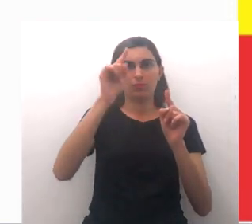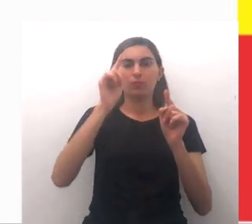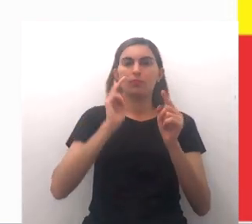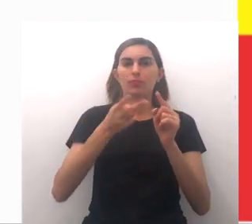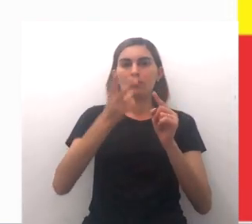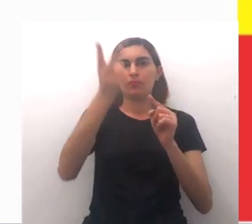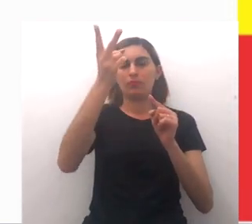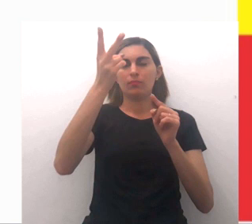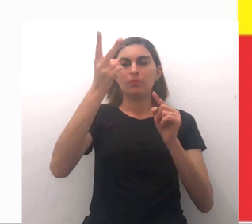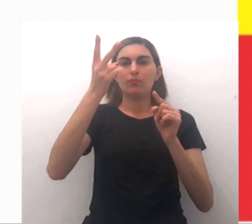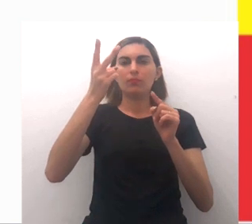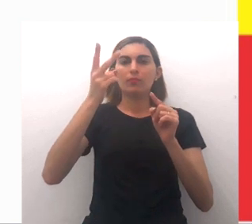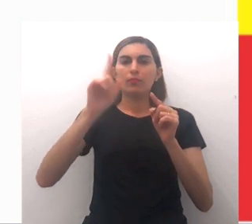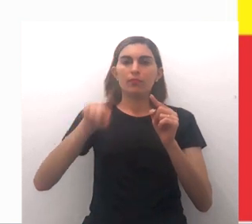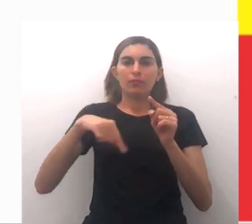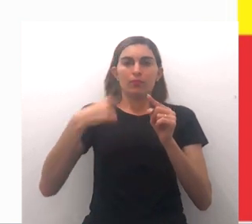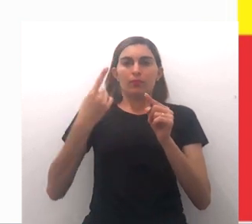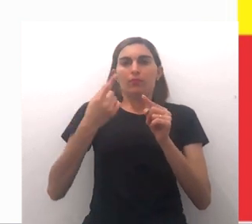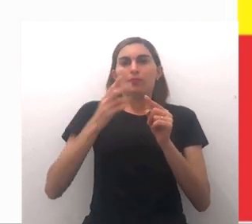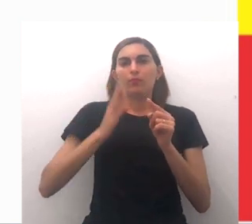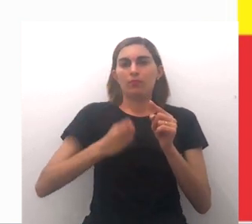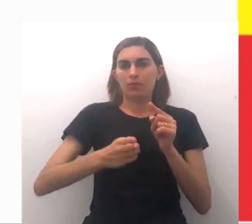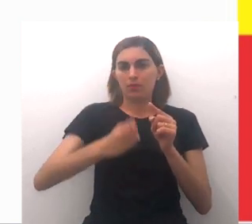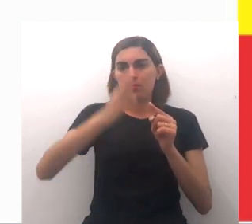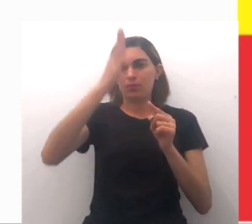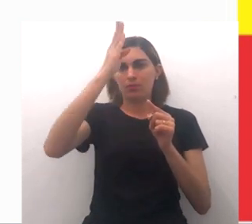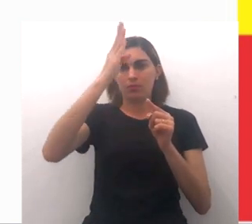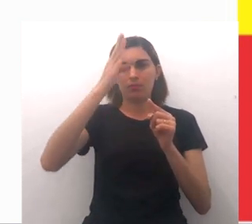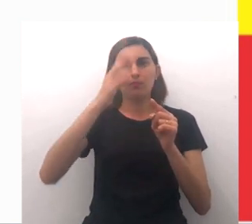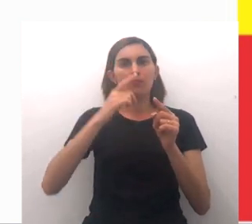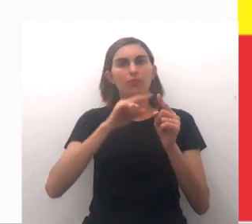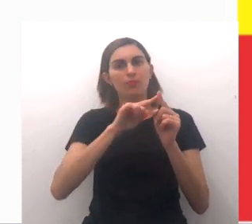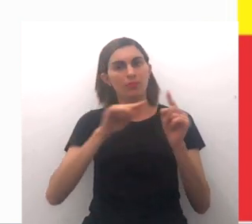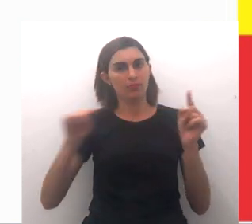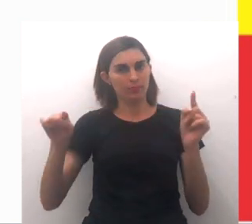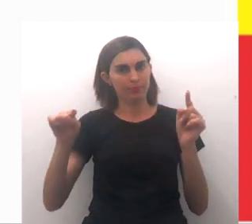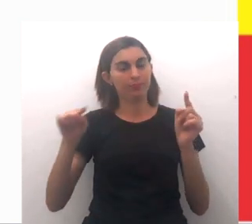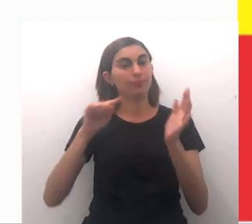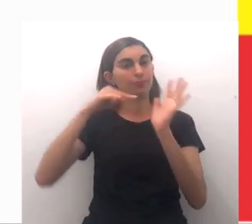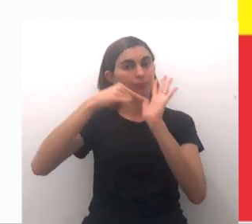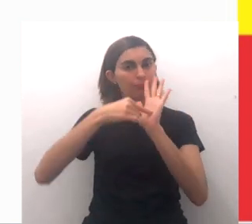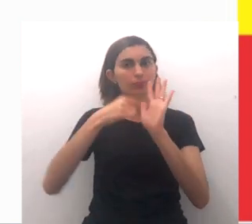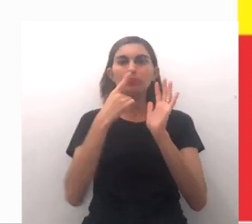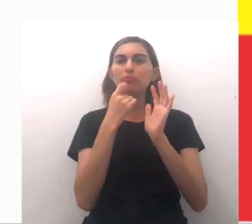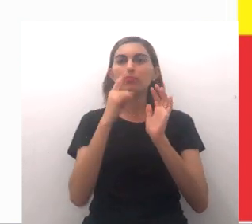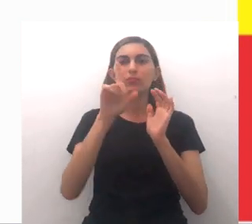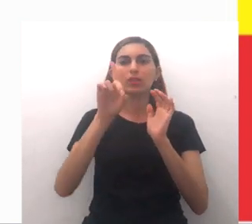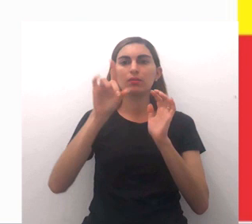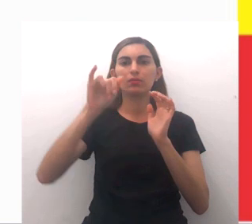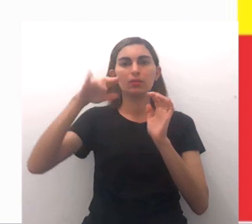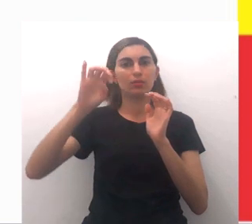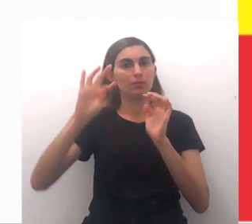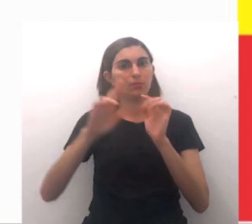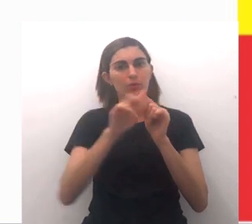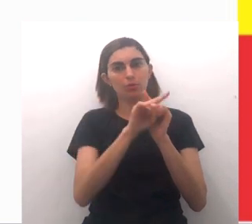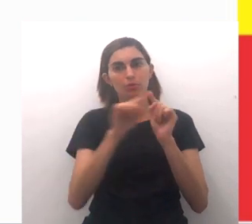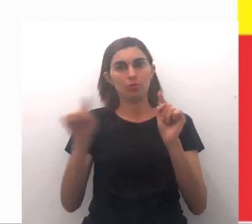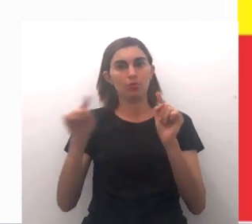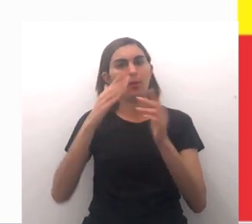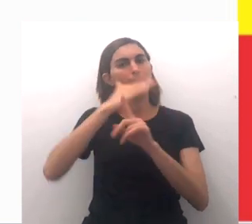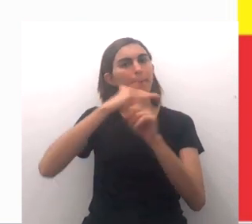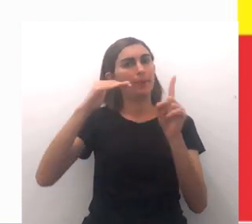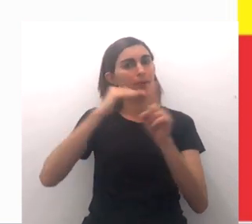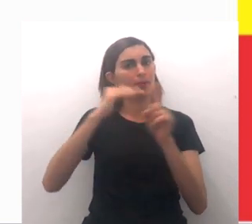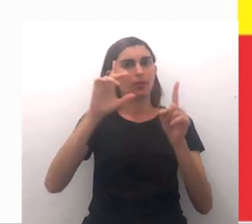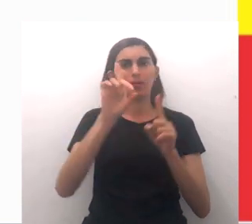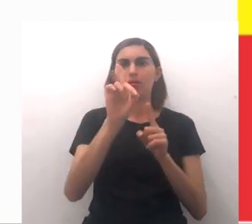centro, uma borda a outra, indo de um canto a outro, passando pelo centro, é o diâmetro. Então, se eu pegar a metade desse